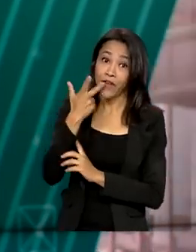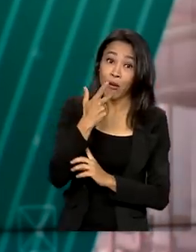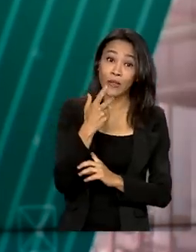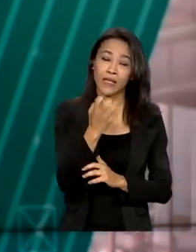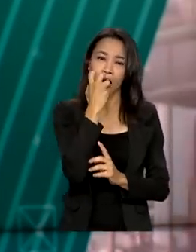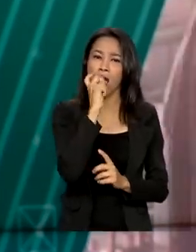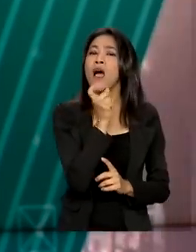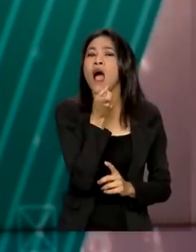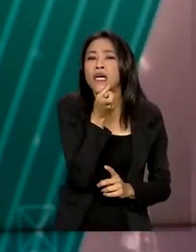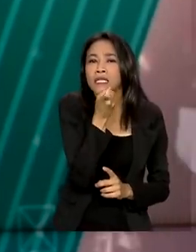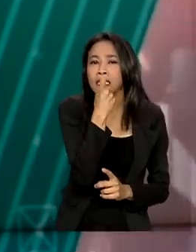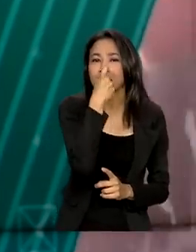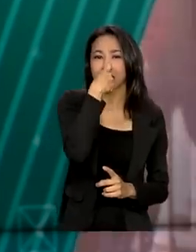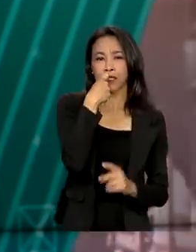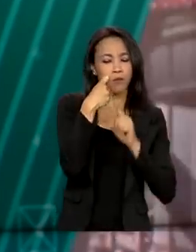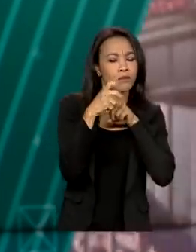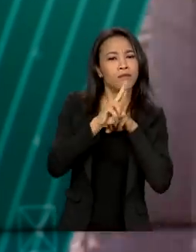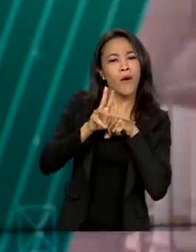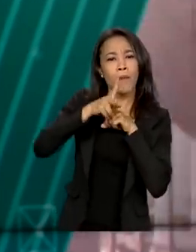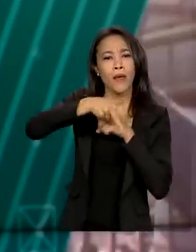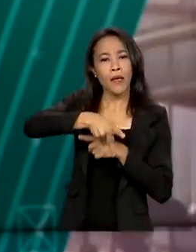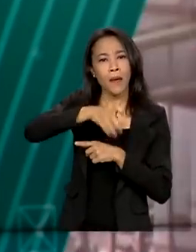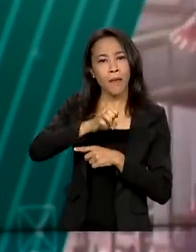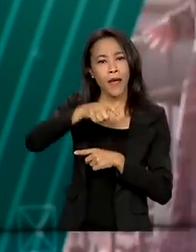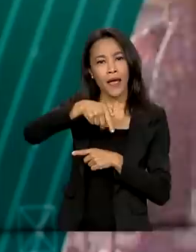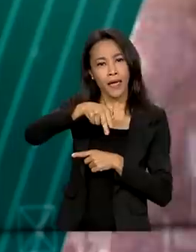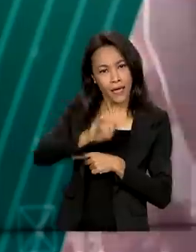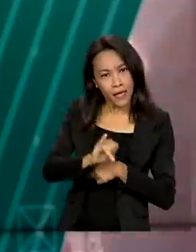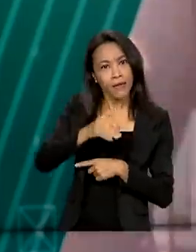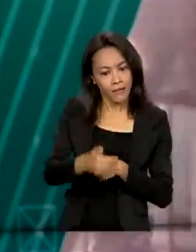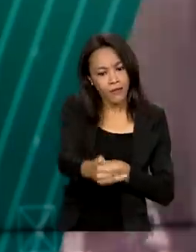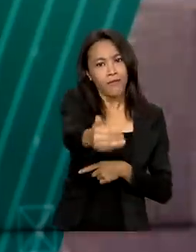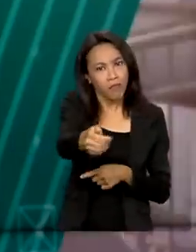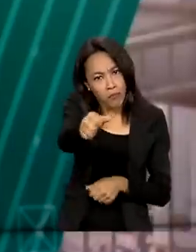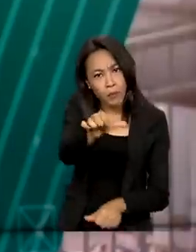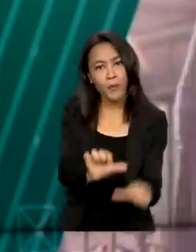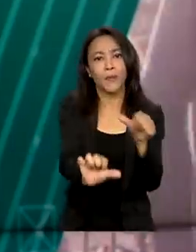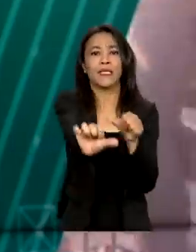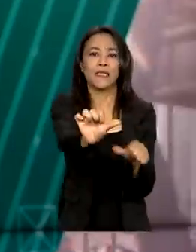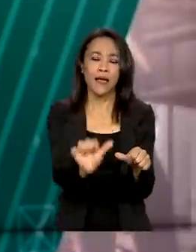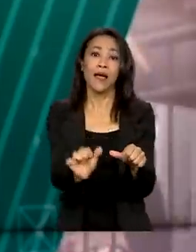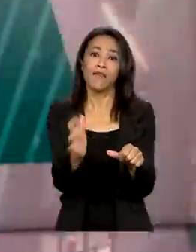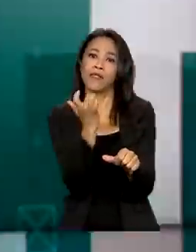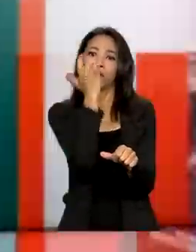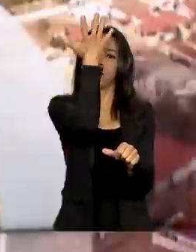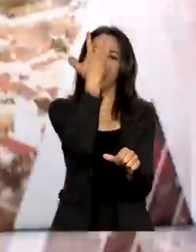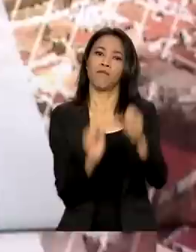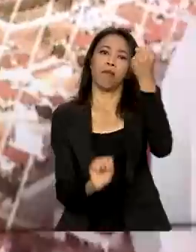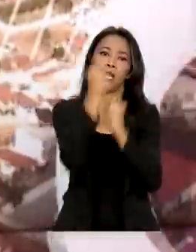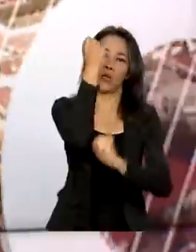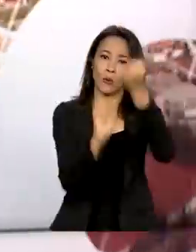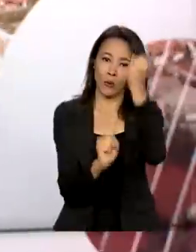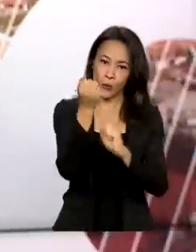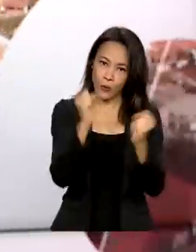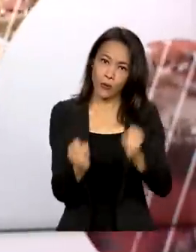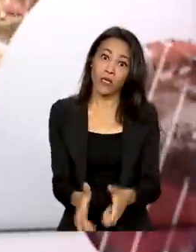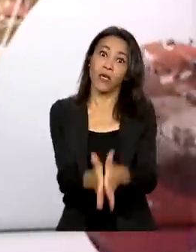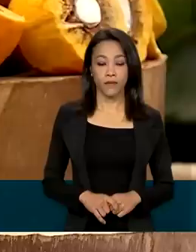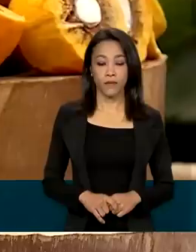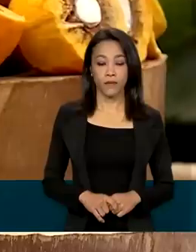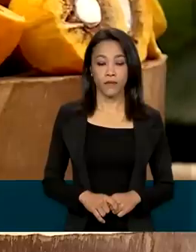fruta típico do Cerrado está prestes a passar por uma mudança que pode facilitar a industrialização e ampliar o